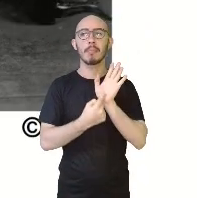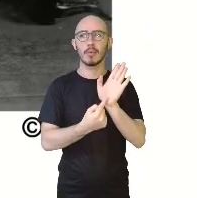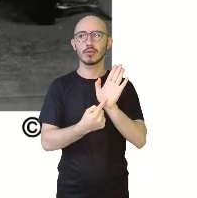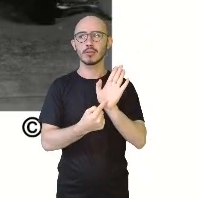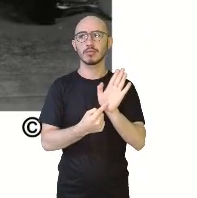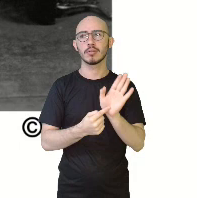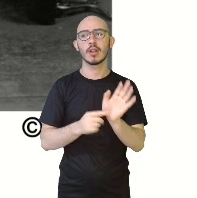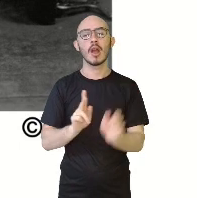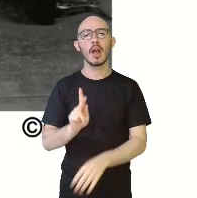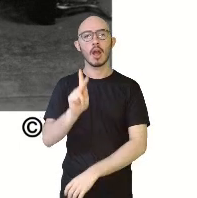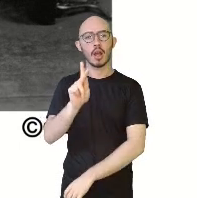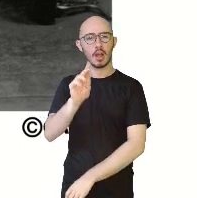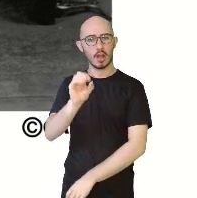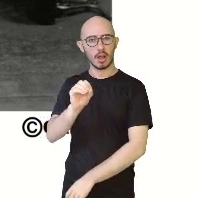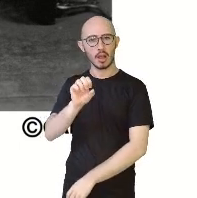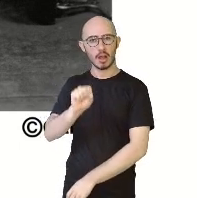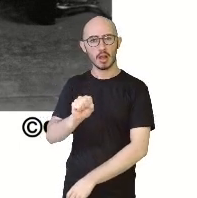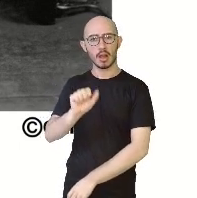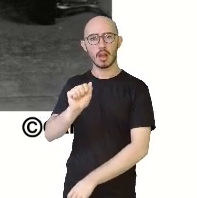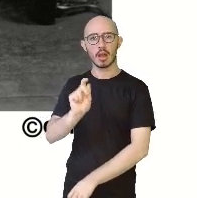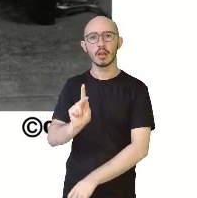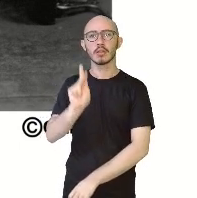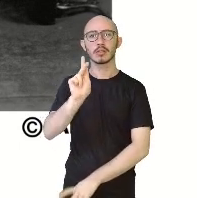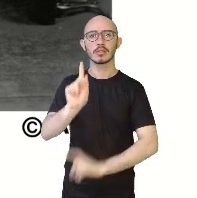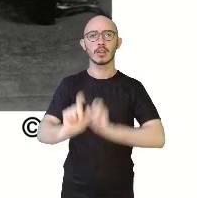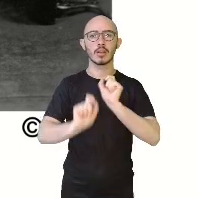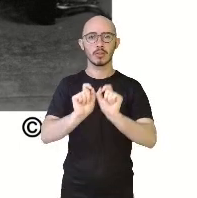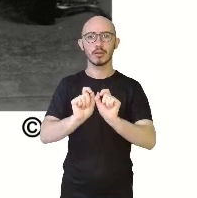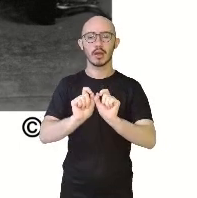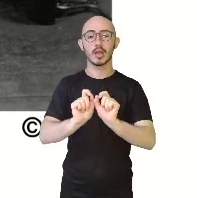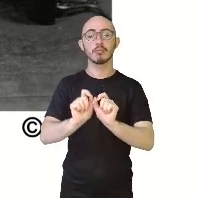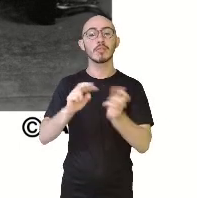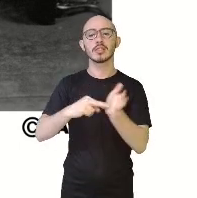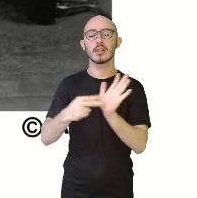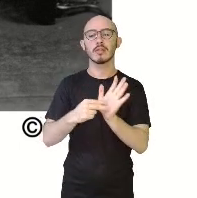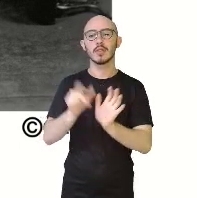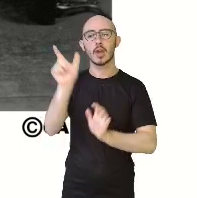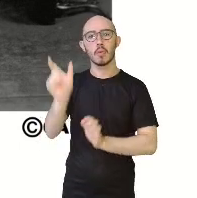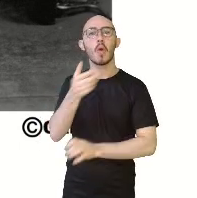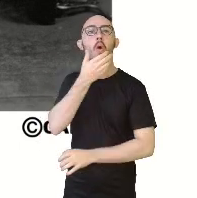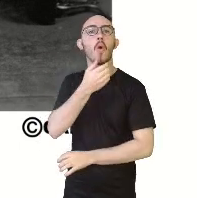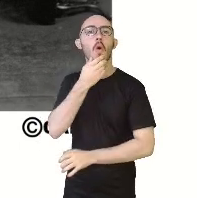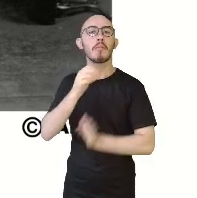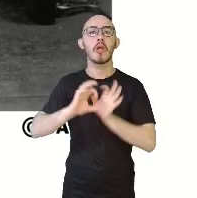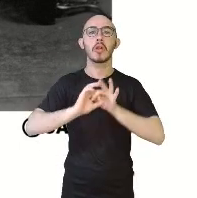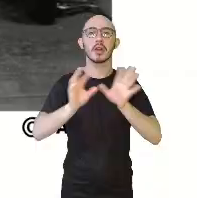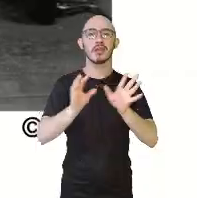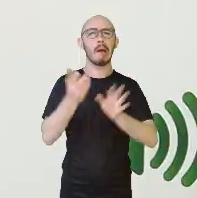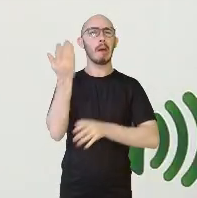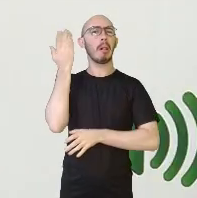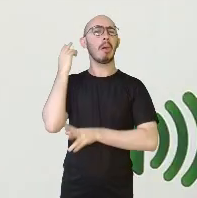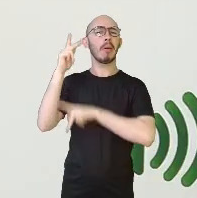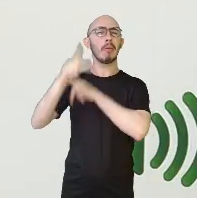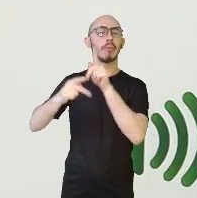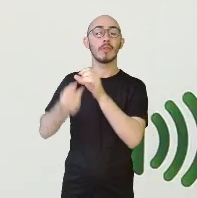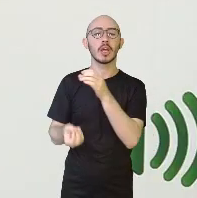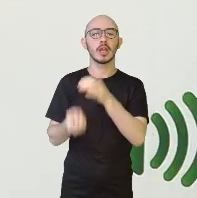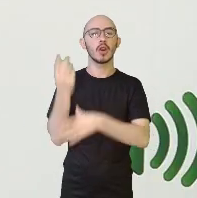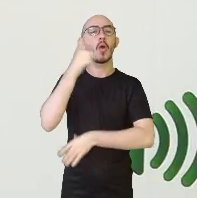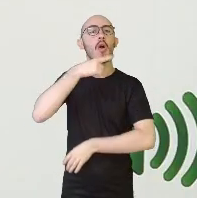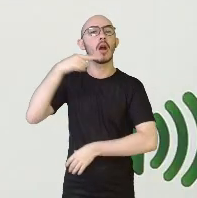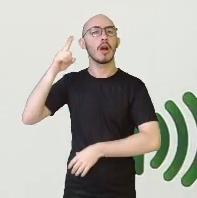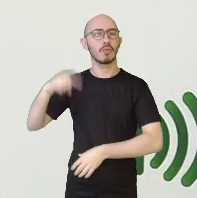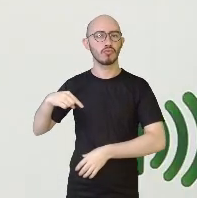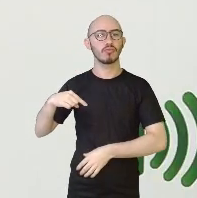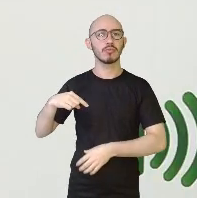cosaques, né, que vem do turco, homem livre, foram povos fundadores da Rússia, veja, longe, mas eram povos